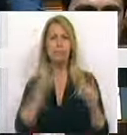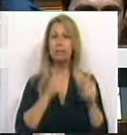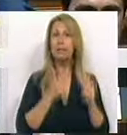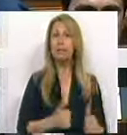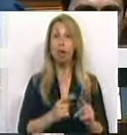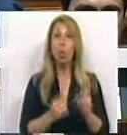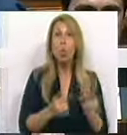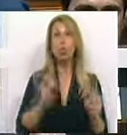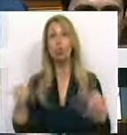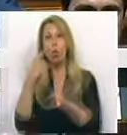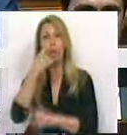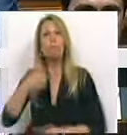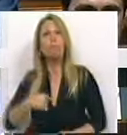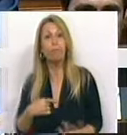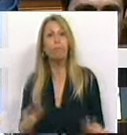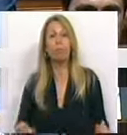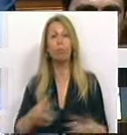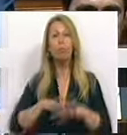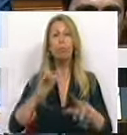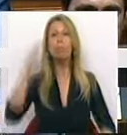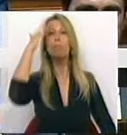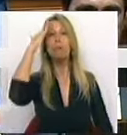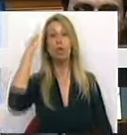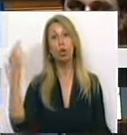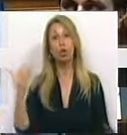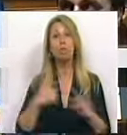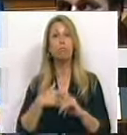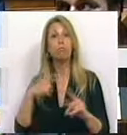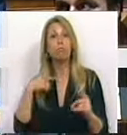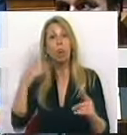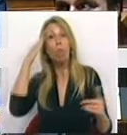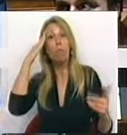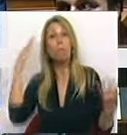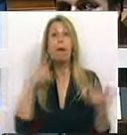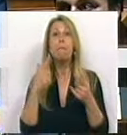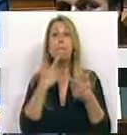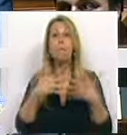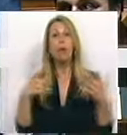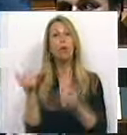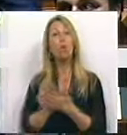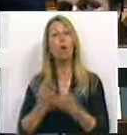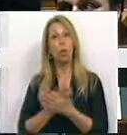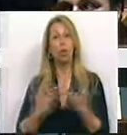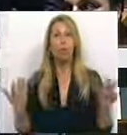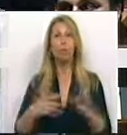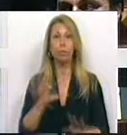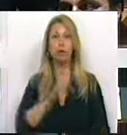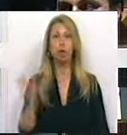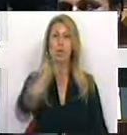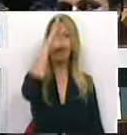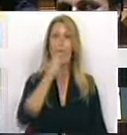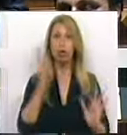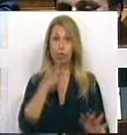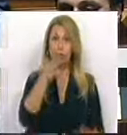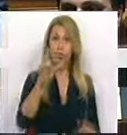que concerne às previsões e às projeções macroeconómicas. Ora, Sr. Primeiro-Ministro, já aqui